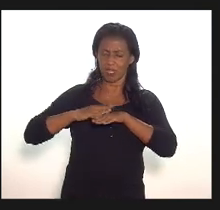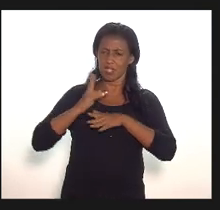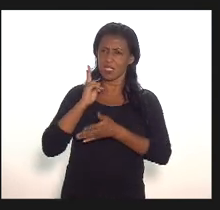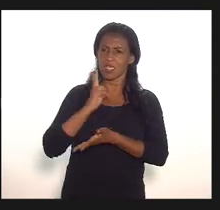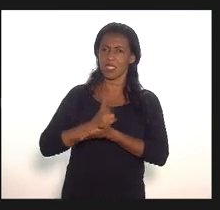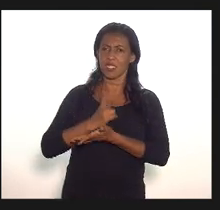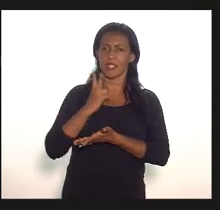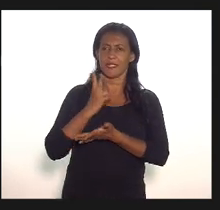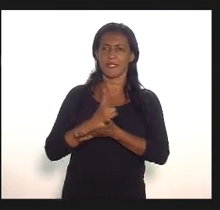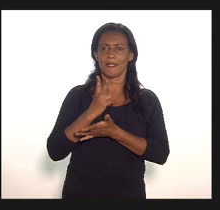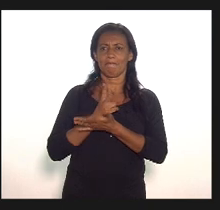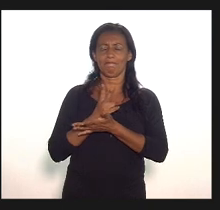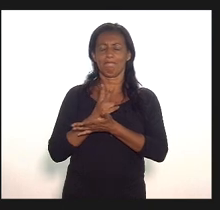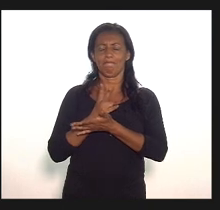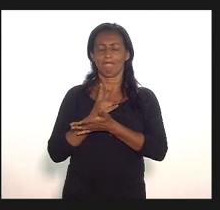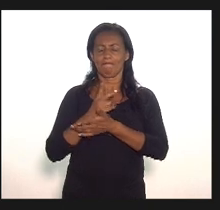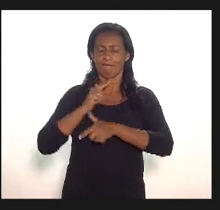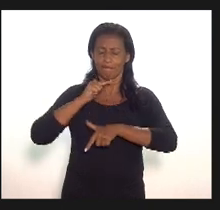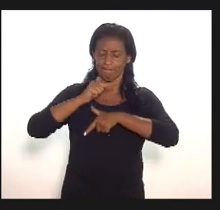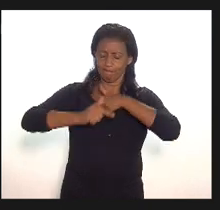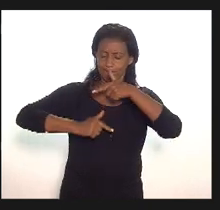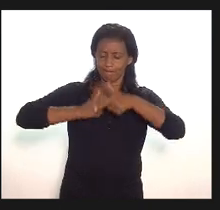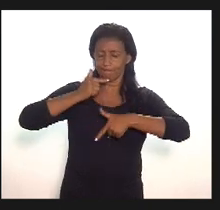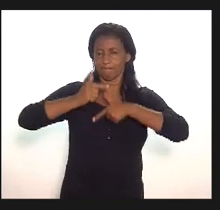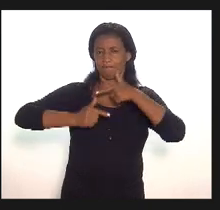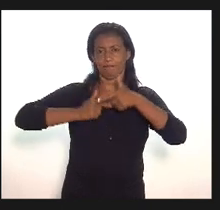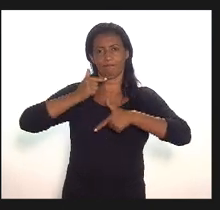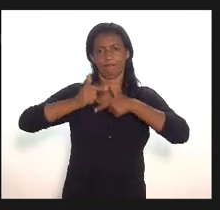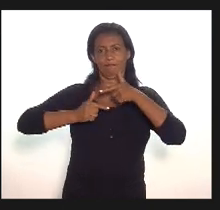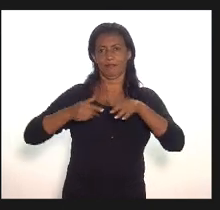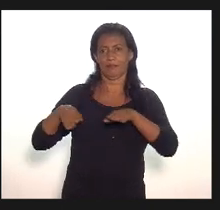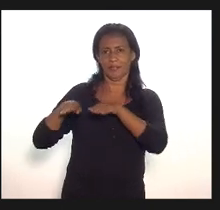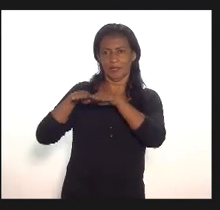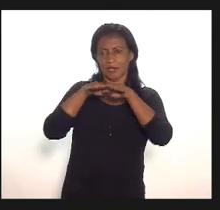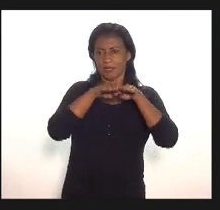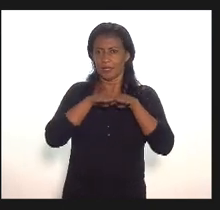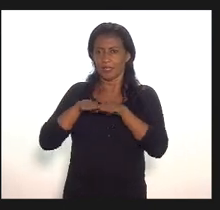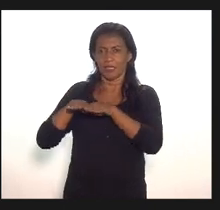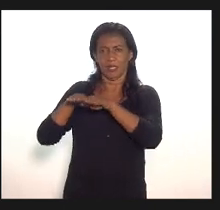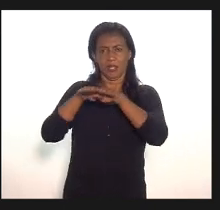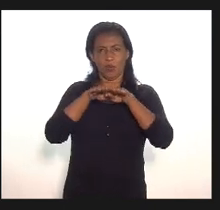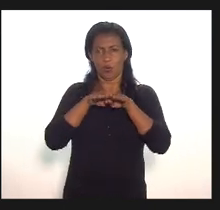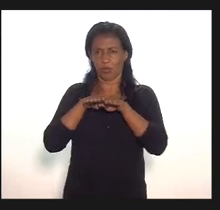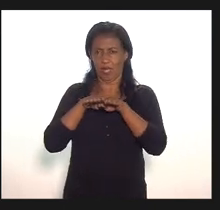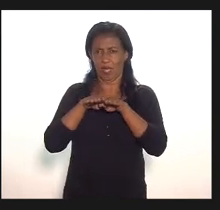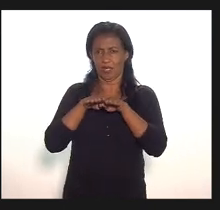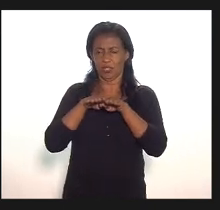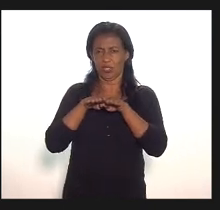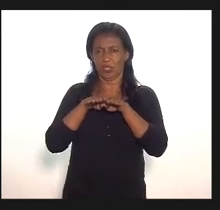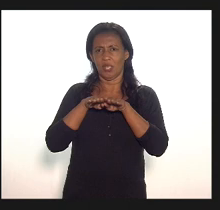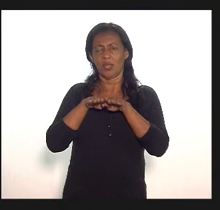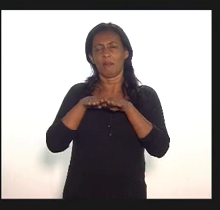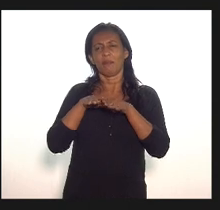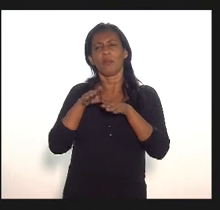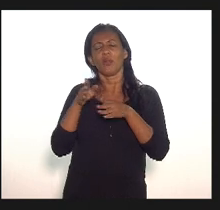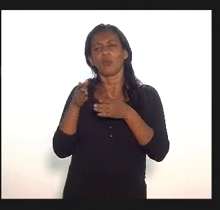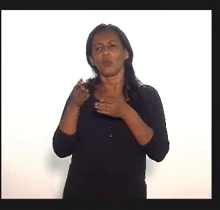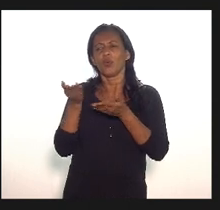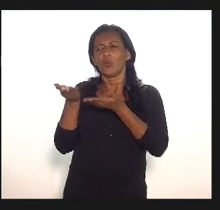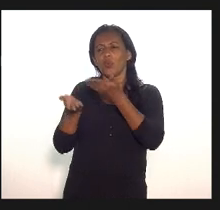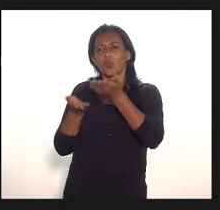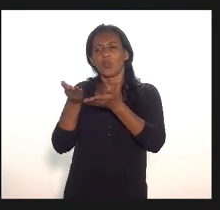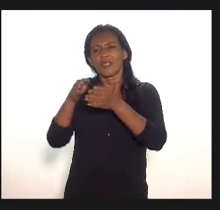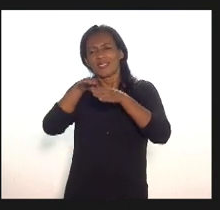pautando pela igualdade, pelo tratamento desigual que essa pandemia